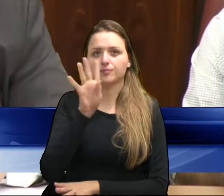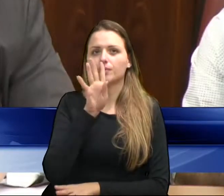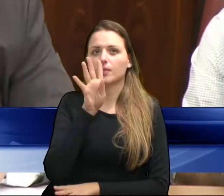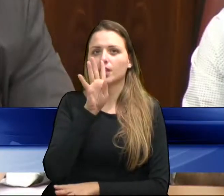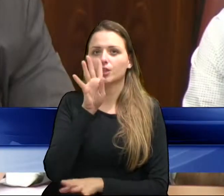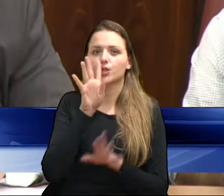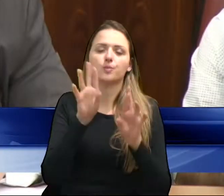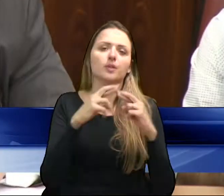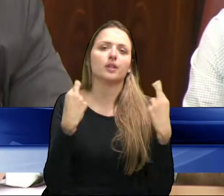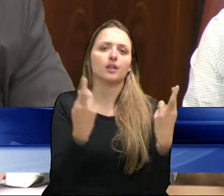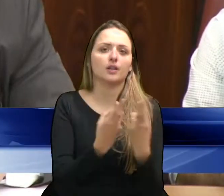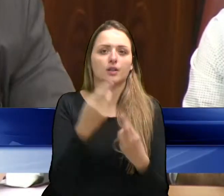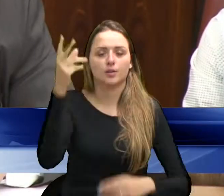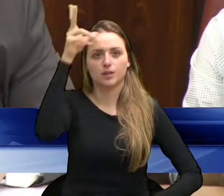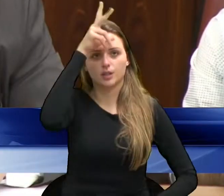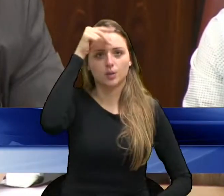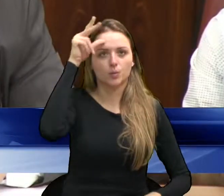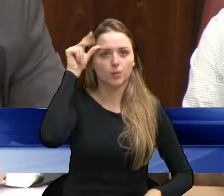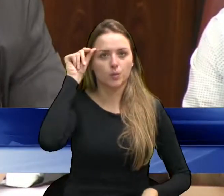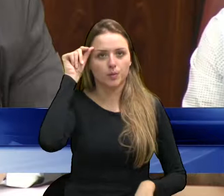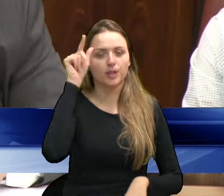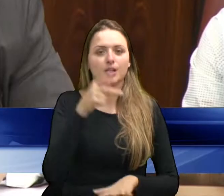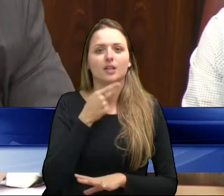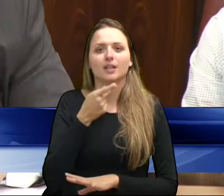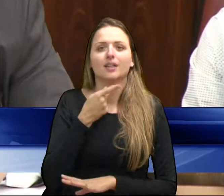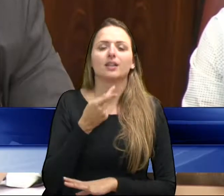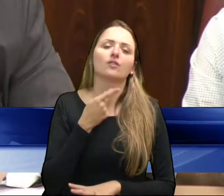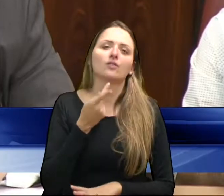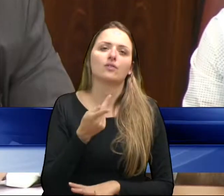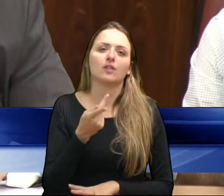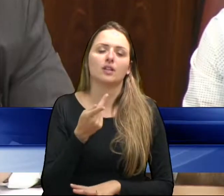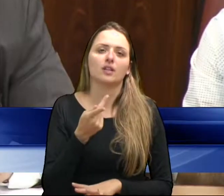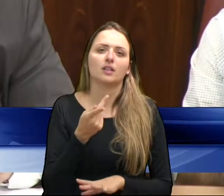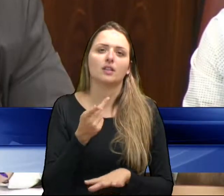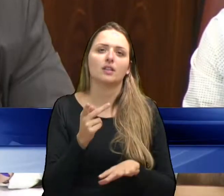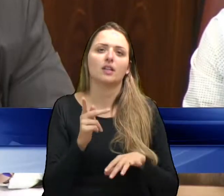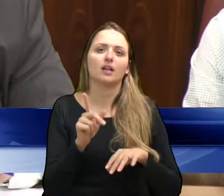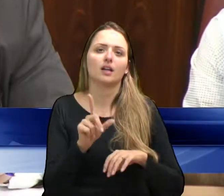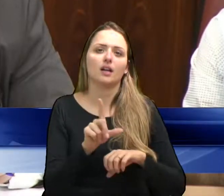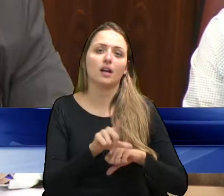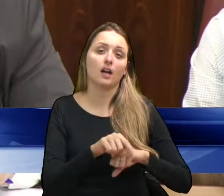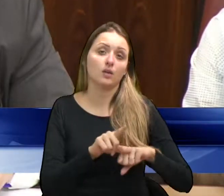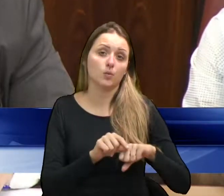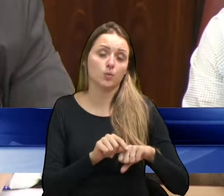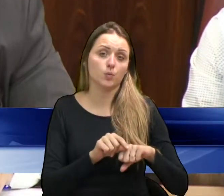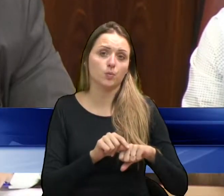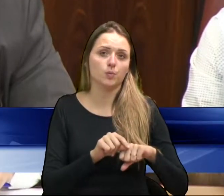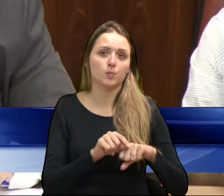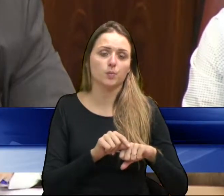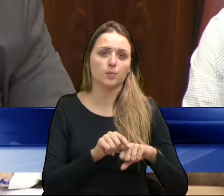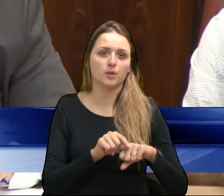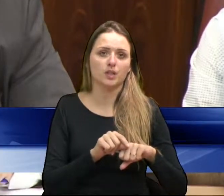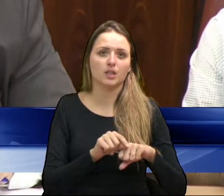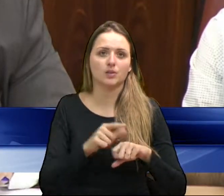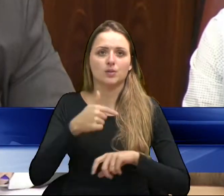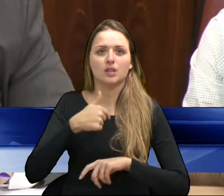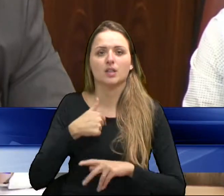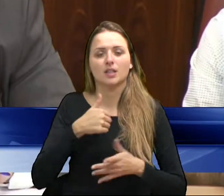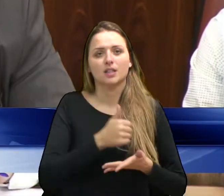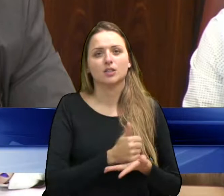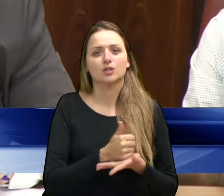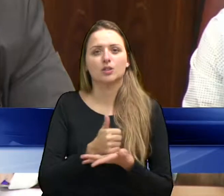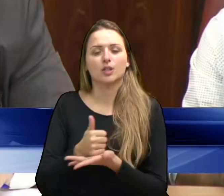audiência pública e trazer elementos, né, similares na qualidade de auxílio,